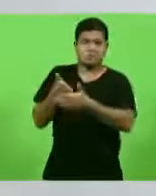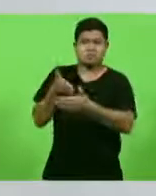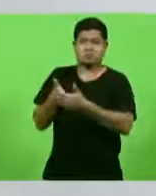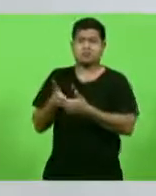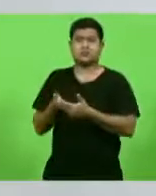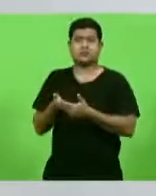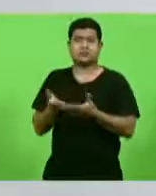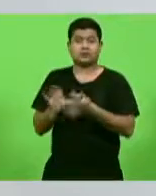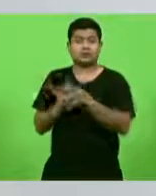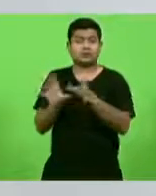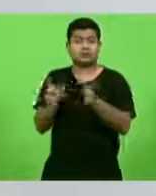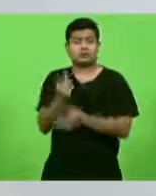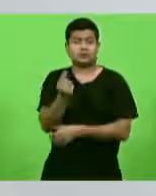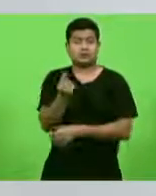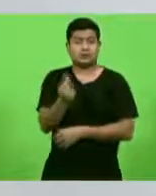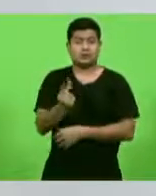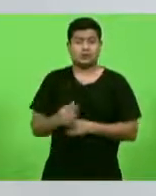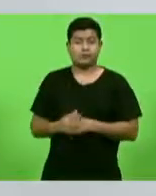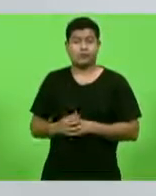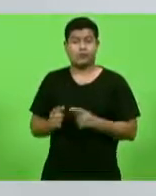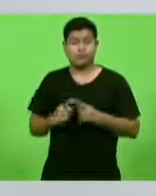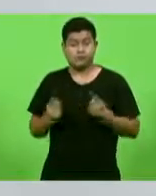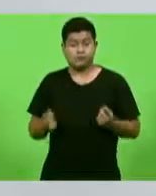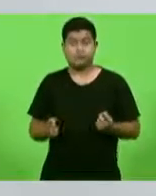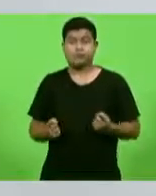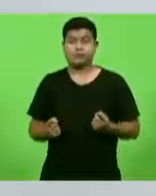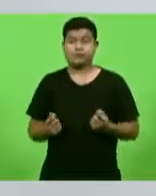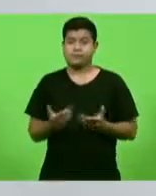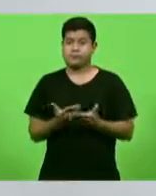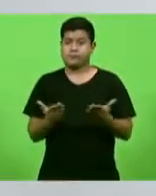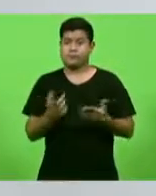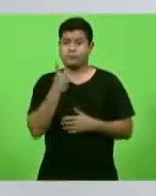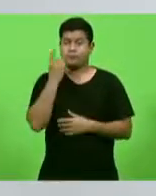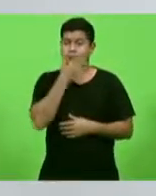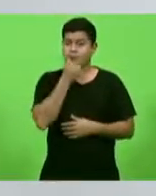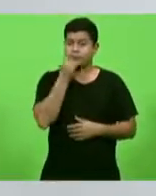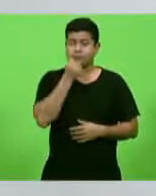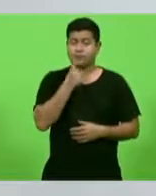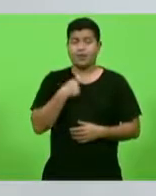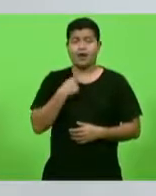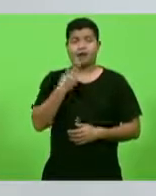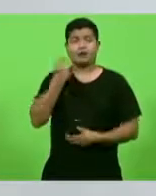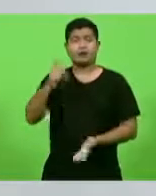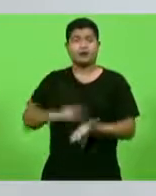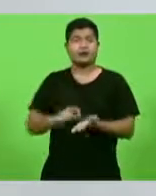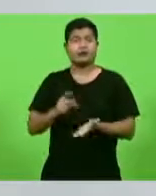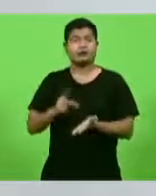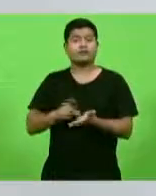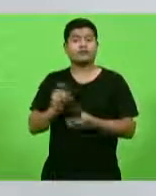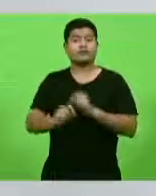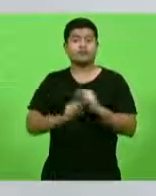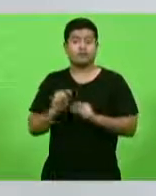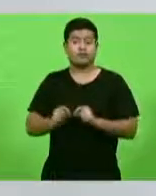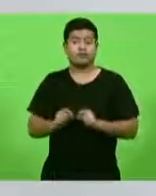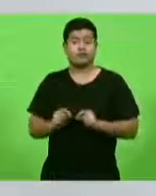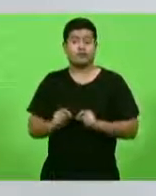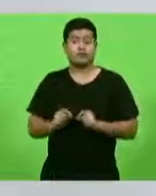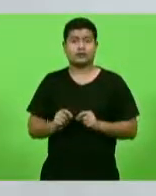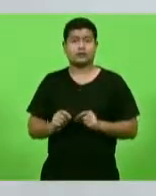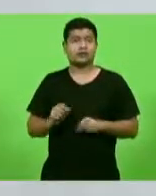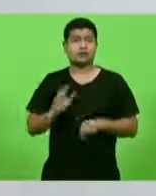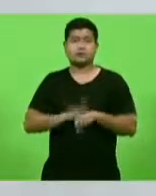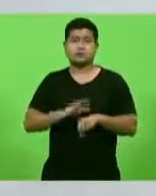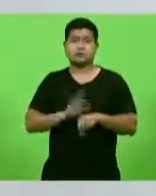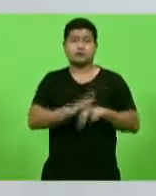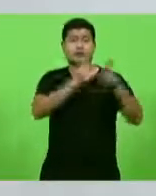desse recurso. Então, senhoras e senhores, o fato comprovado é que a bola desse processo está com o